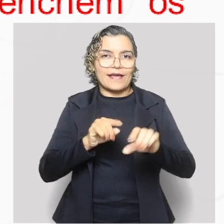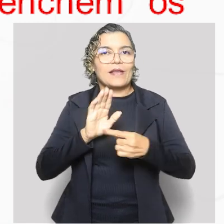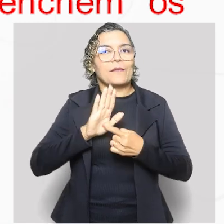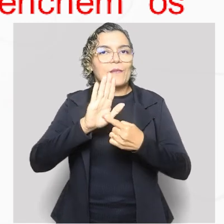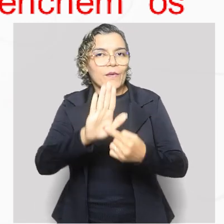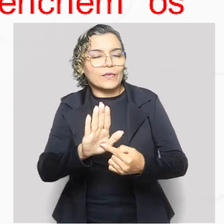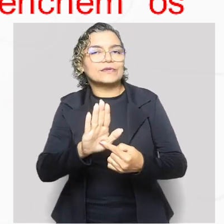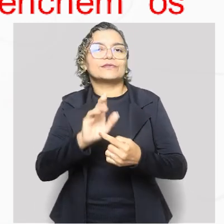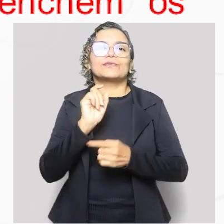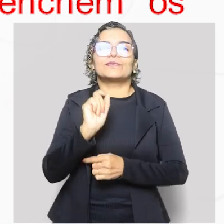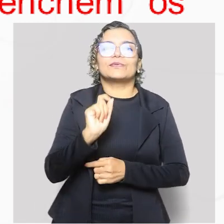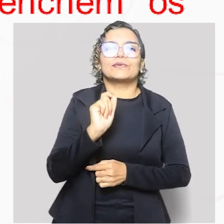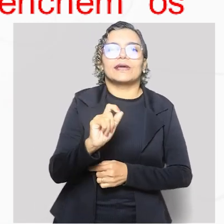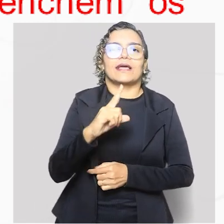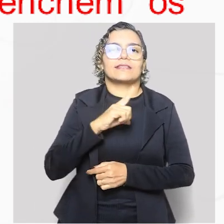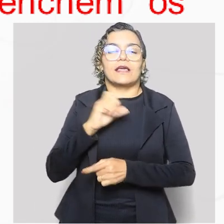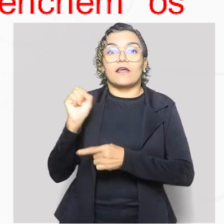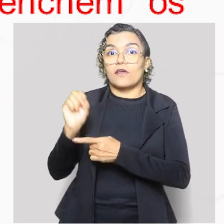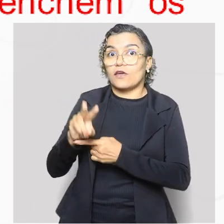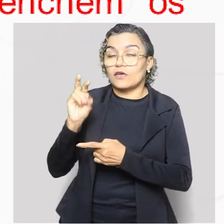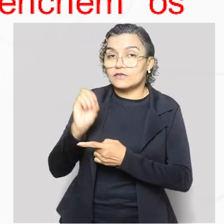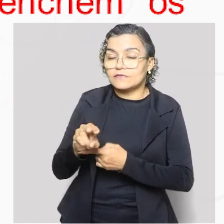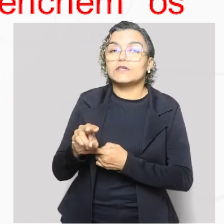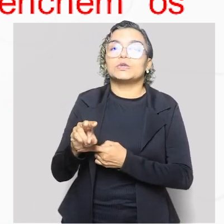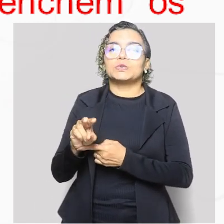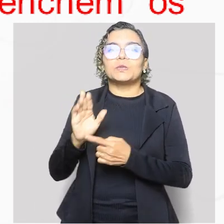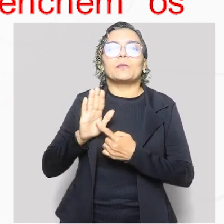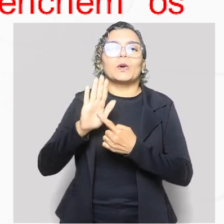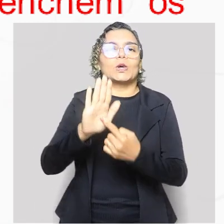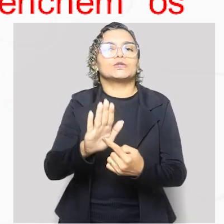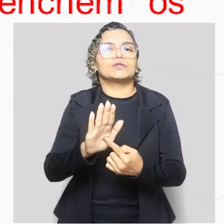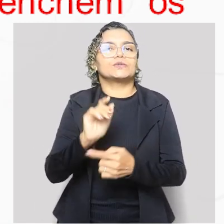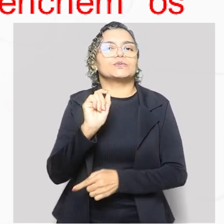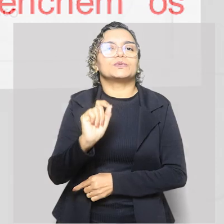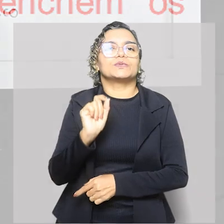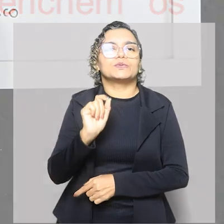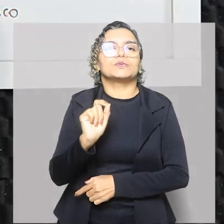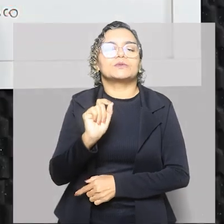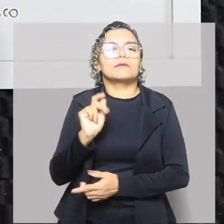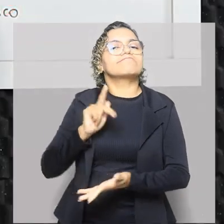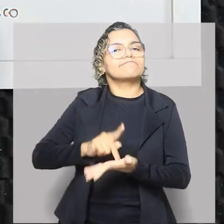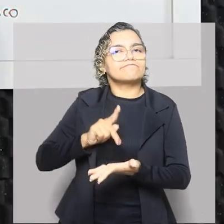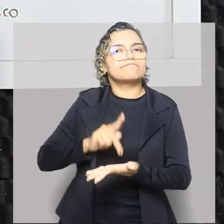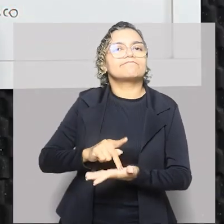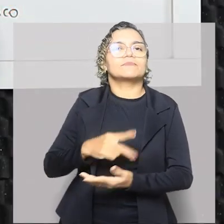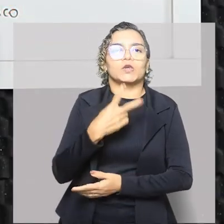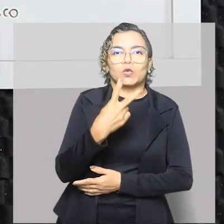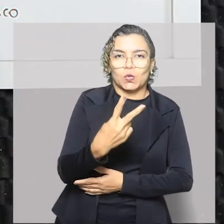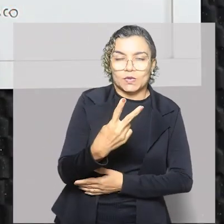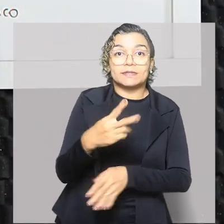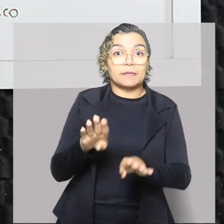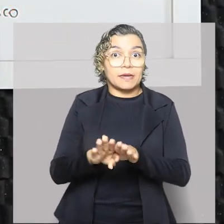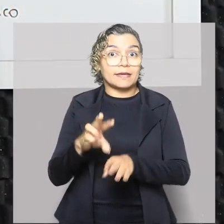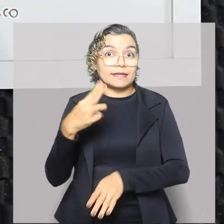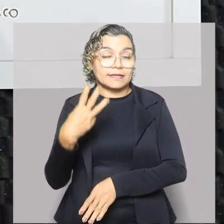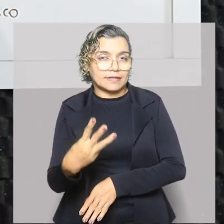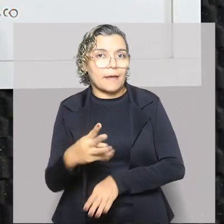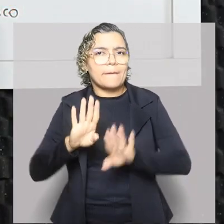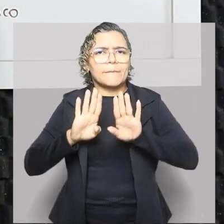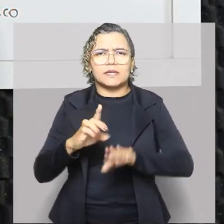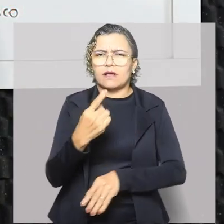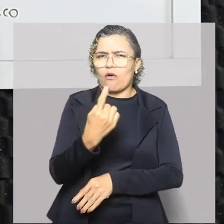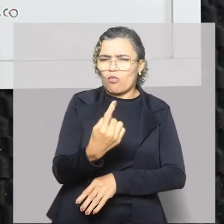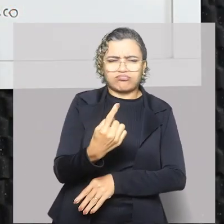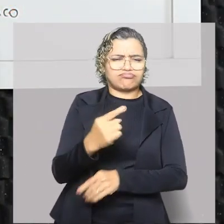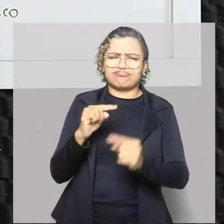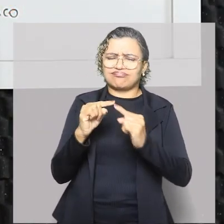pra gente, né, ali os vírus obedecendo e trazendo, né, ali as afirmativas 2 e 3, mas não a 1, que seria